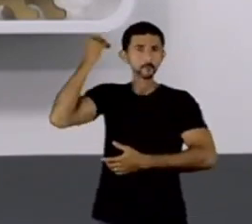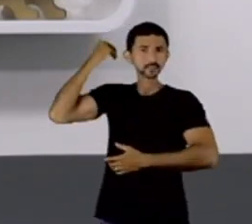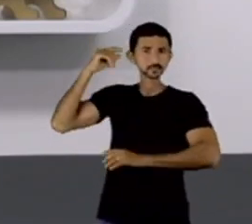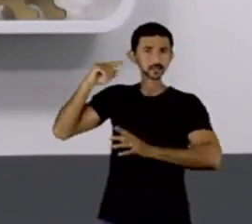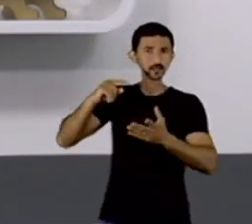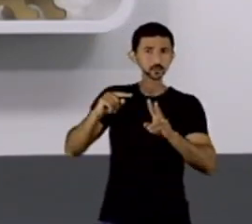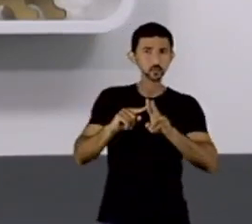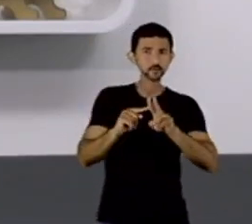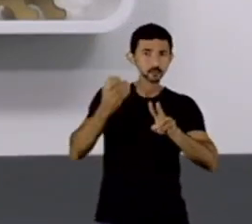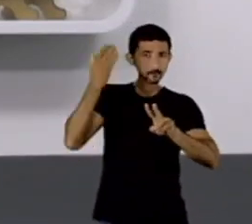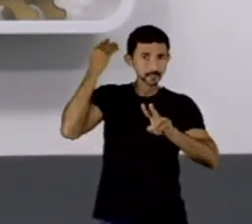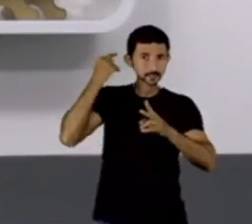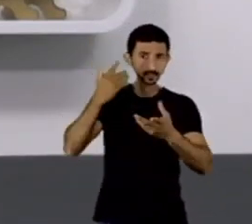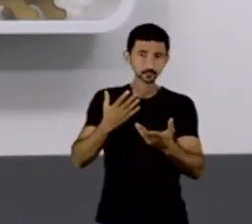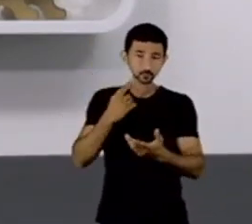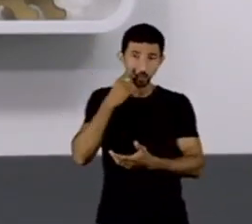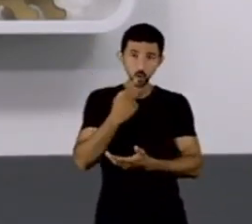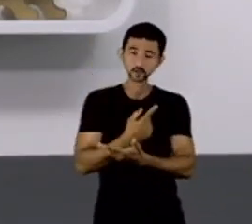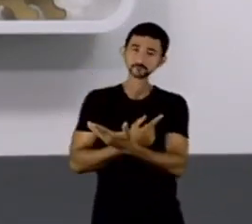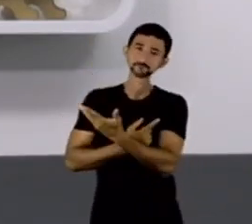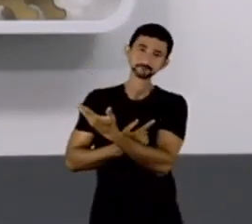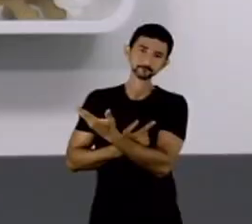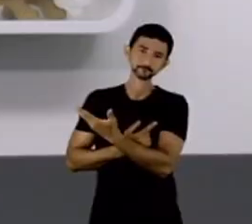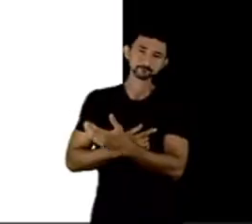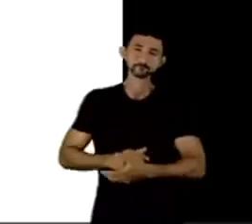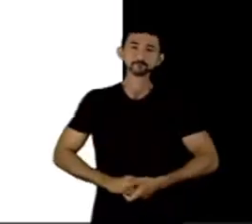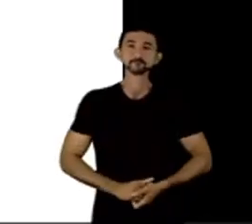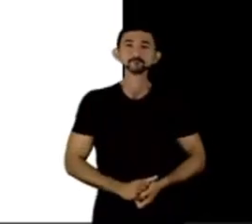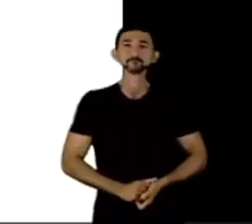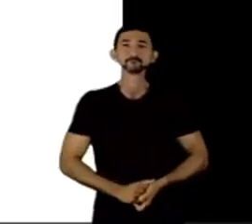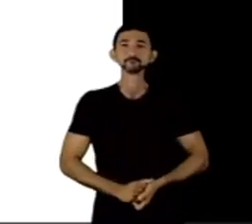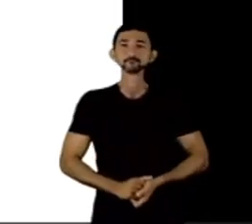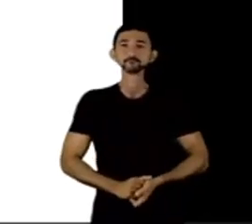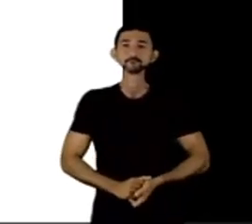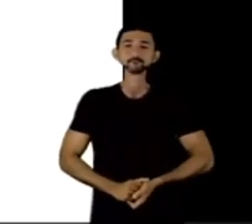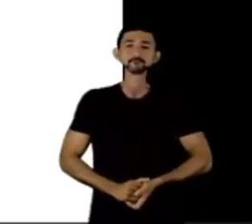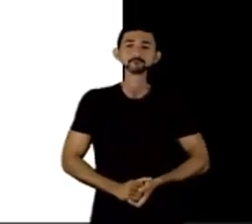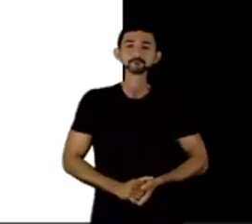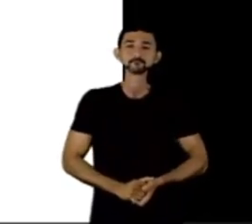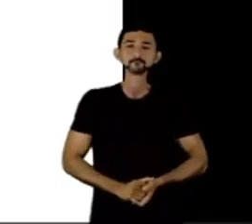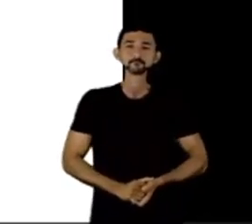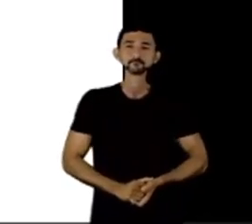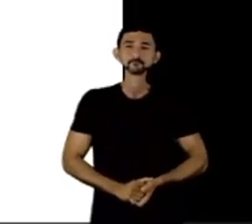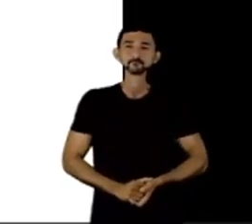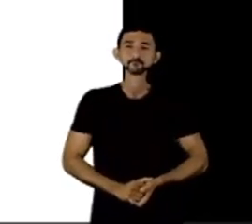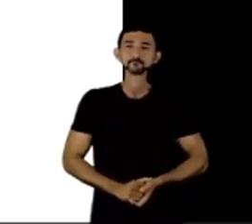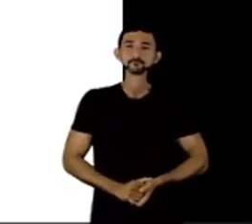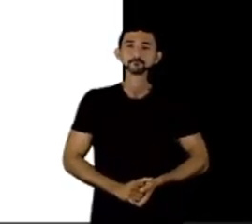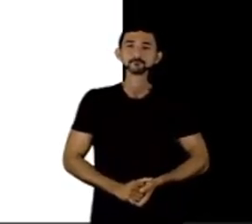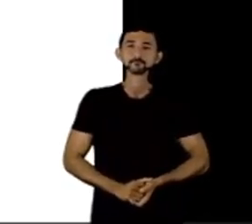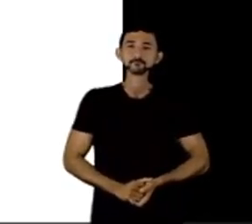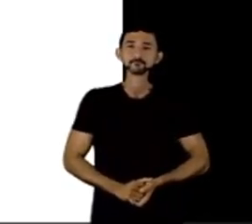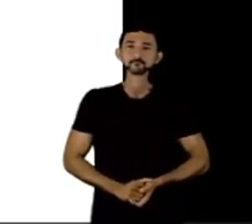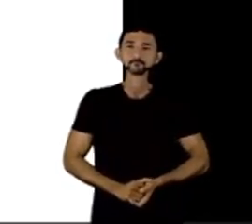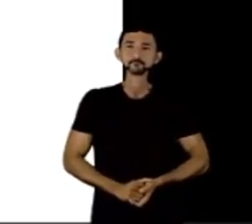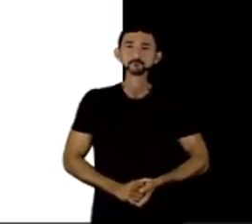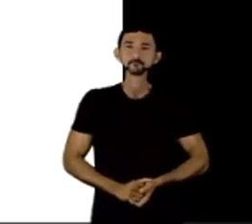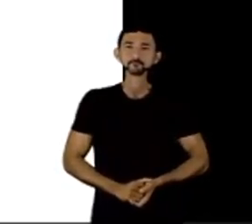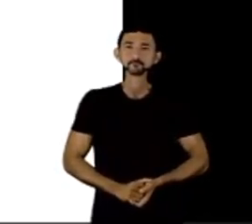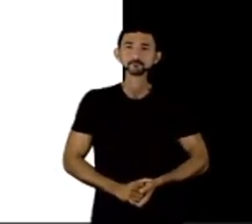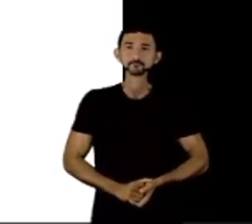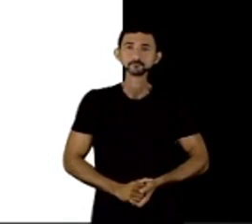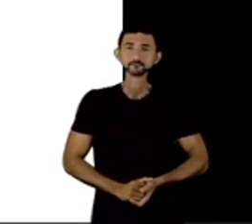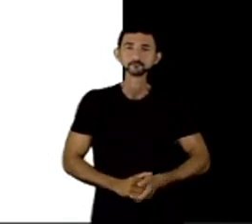usa verbos no passado. Volta lá para o texto para você observar comigo o que acontece aí. Olha só. Aqui eu